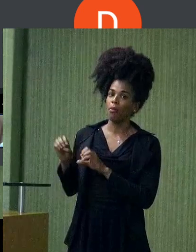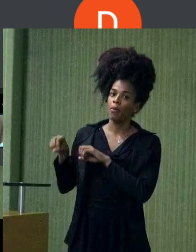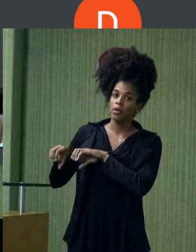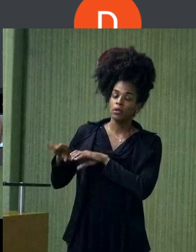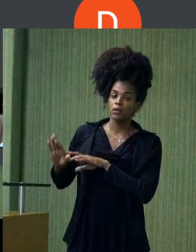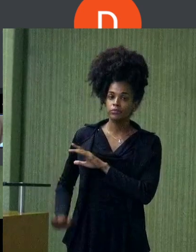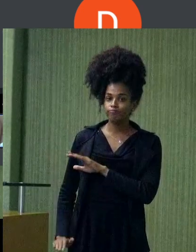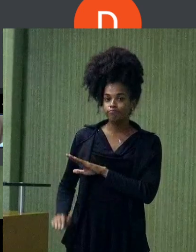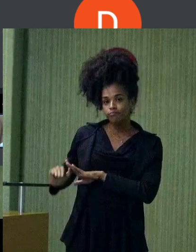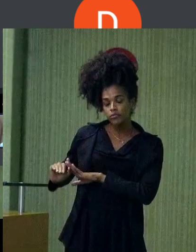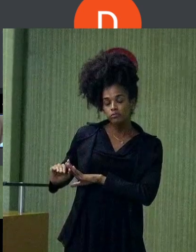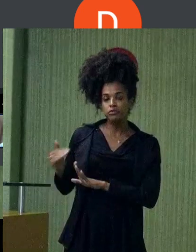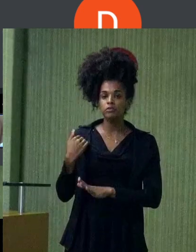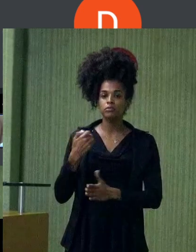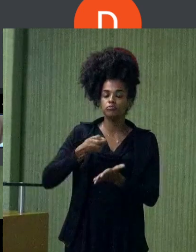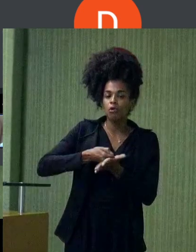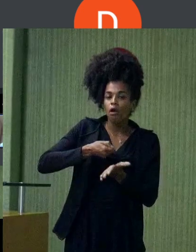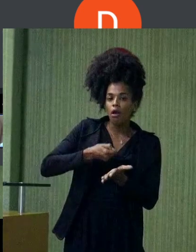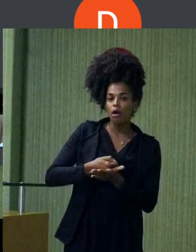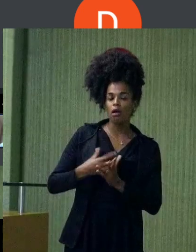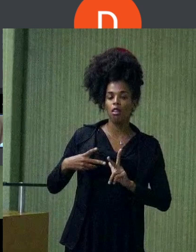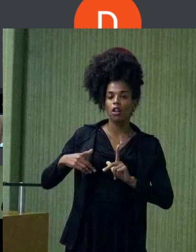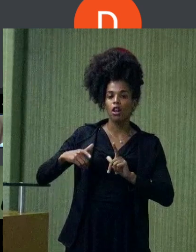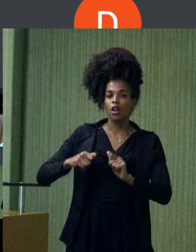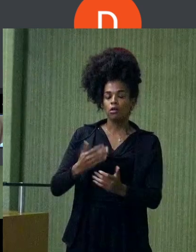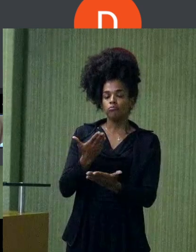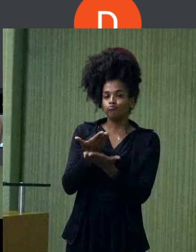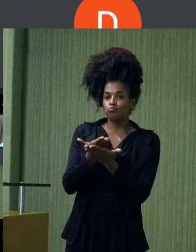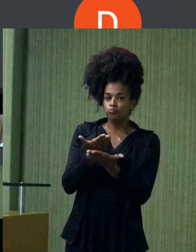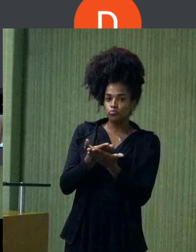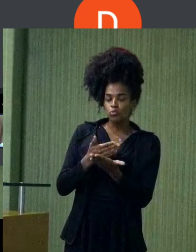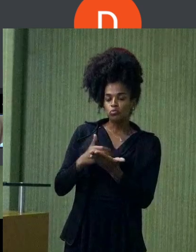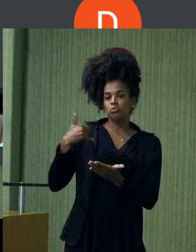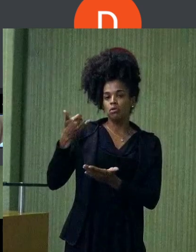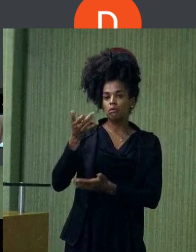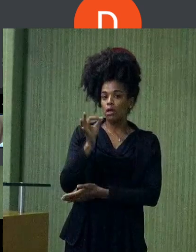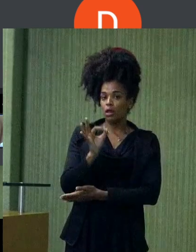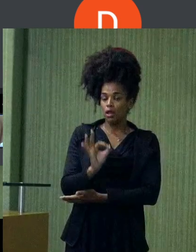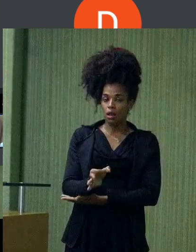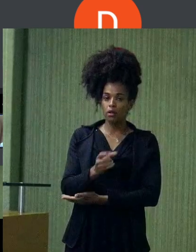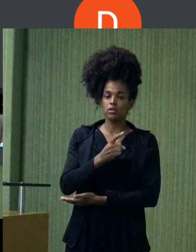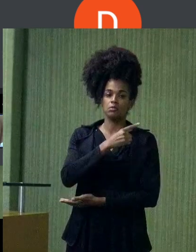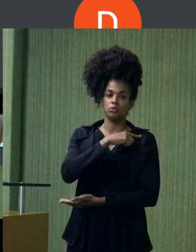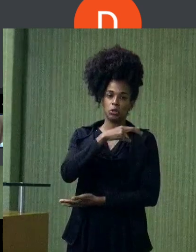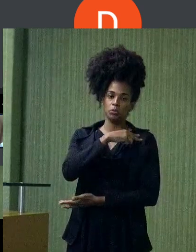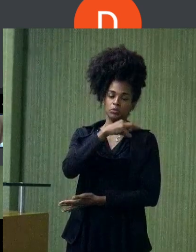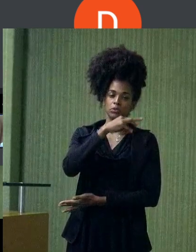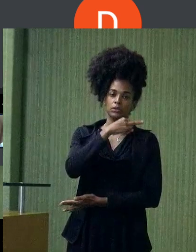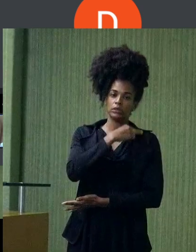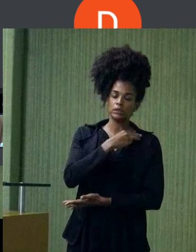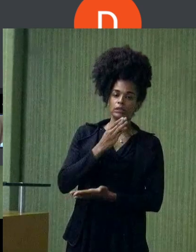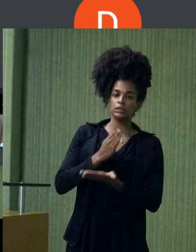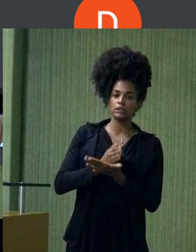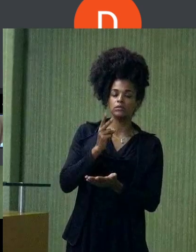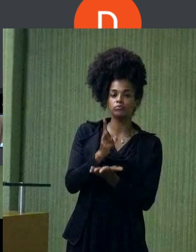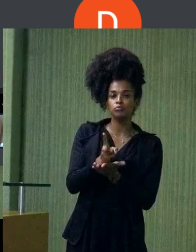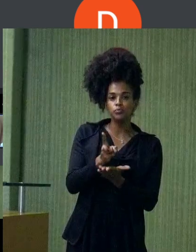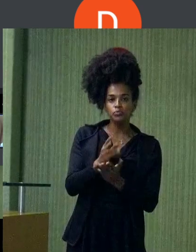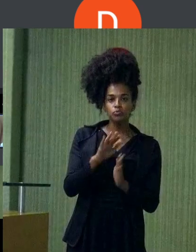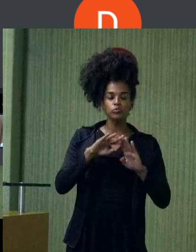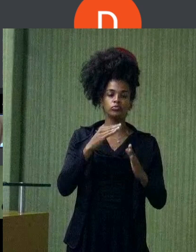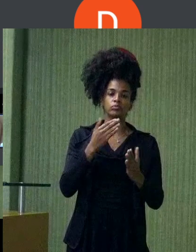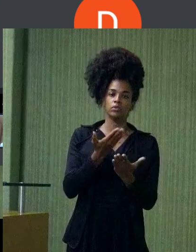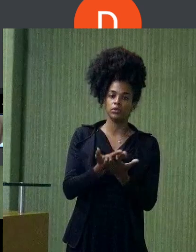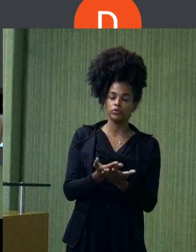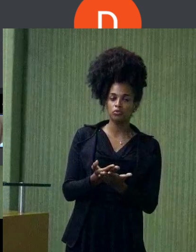estudantes concluam 5º ano do ensino fundamental na idade regular e garantir que pelo menos 95% dos Estudantes